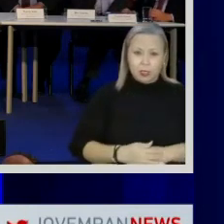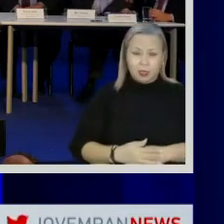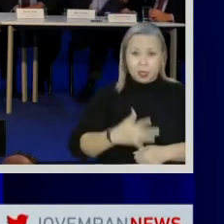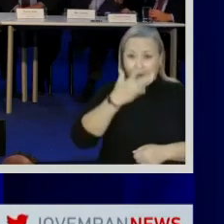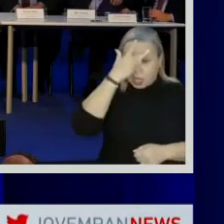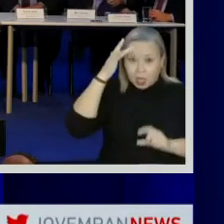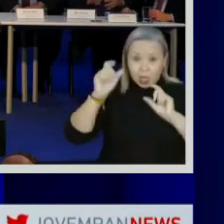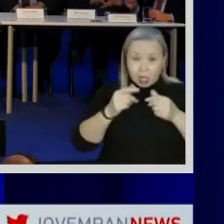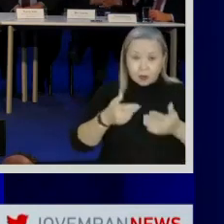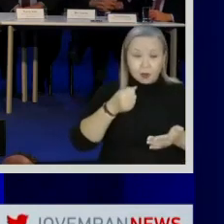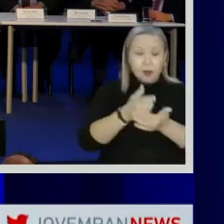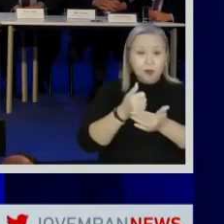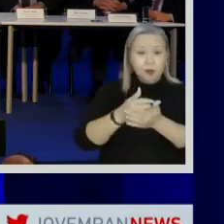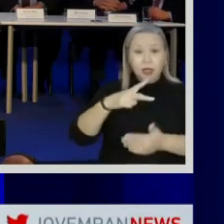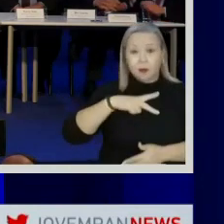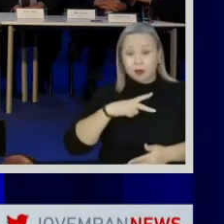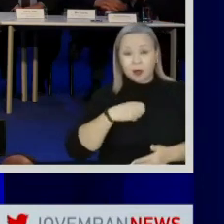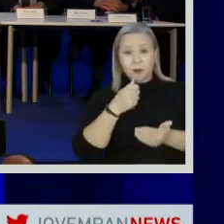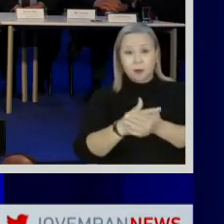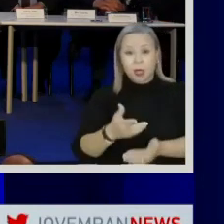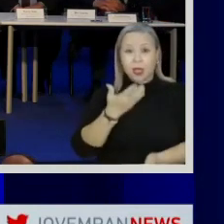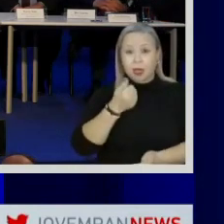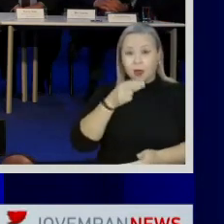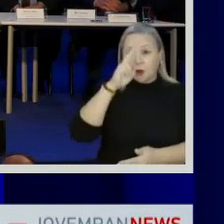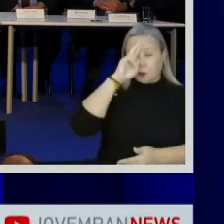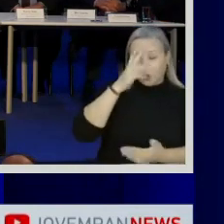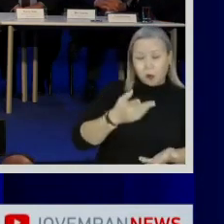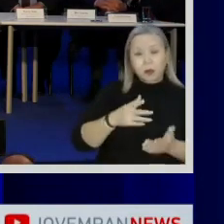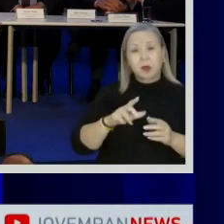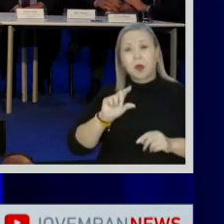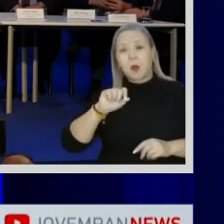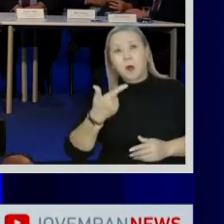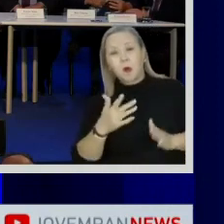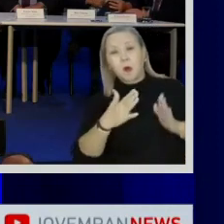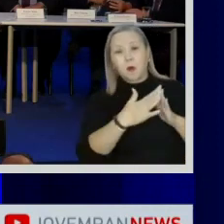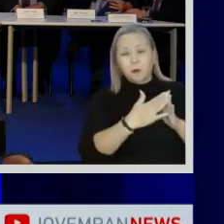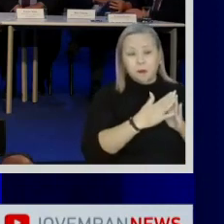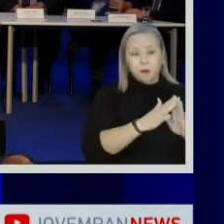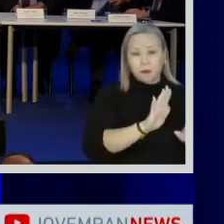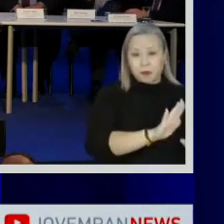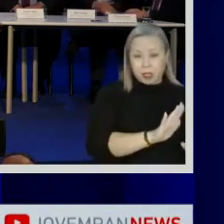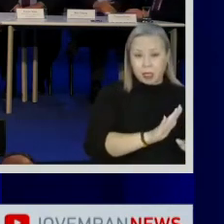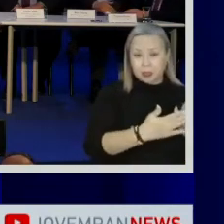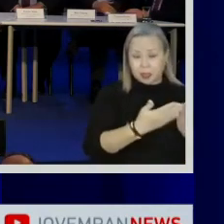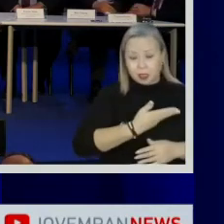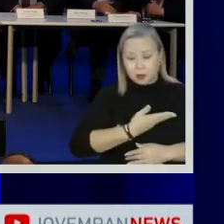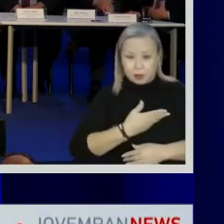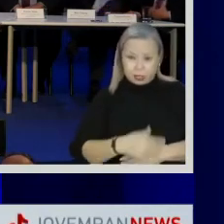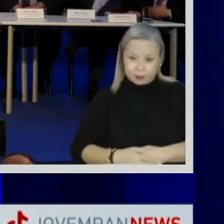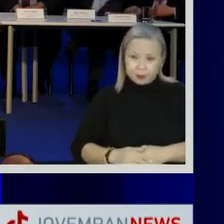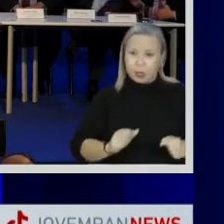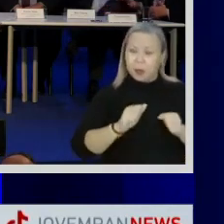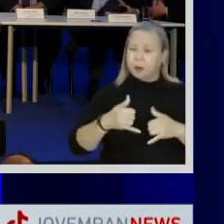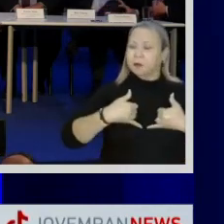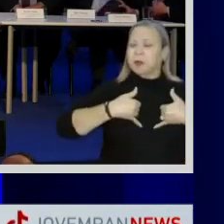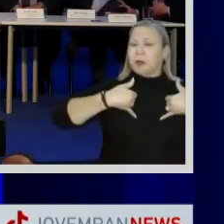do Petrolão. Perfeito. Gisiane, quando você olha para a carreta furacão aí em cima desse púlpito, em cima desse palco aí, púlpito não, Deus me